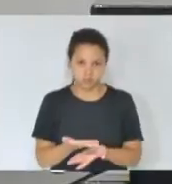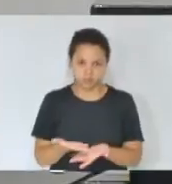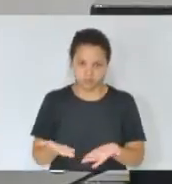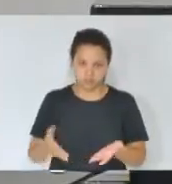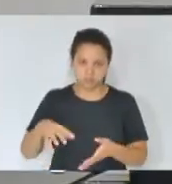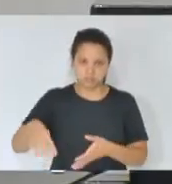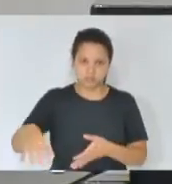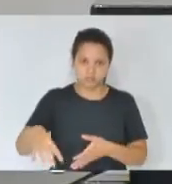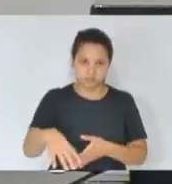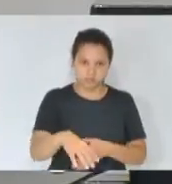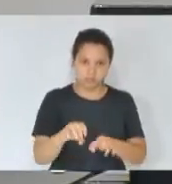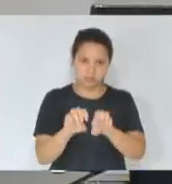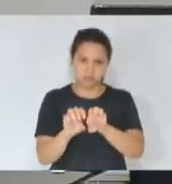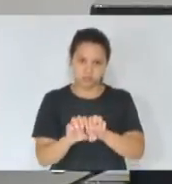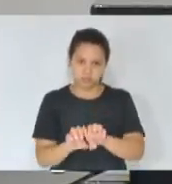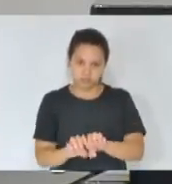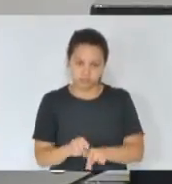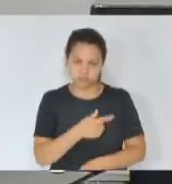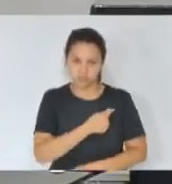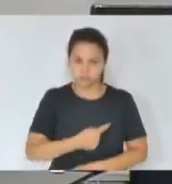estrutura governamental.